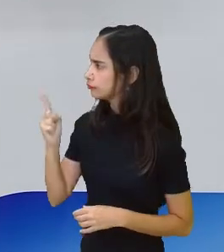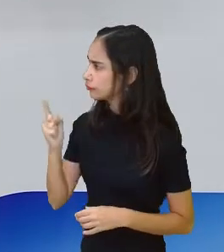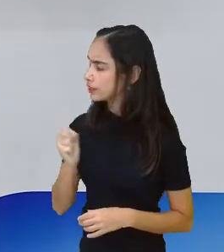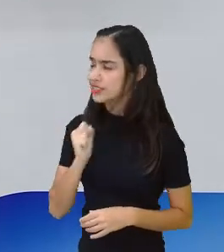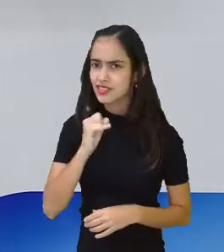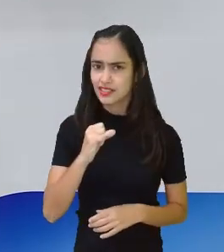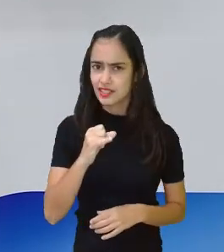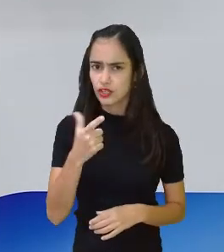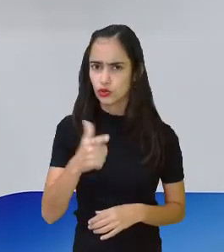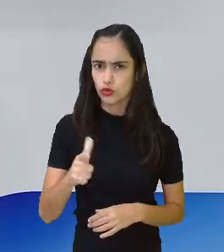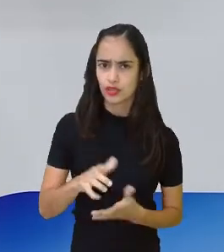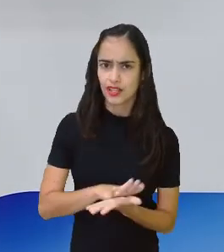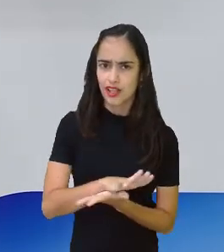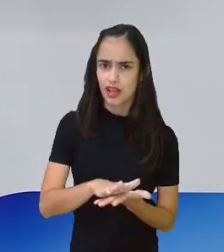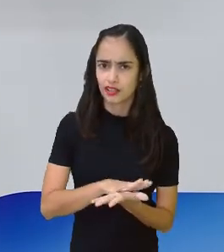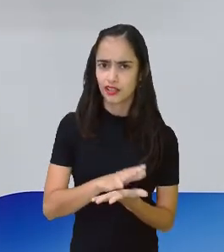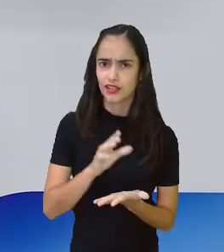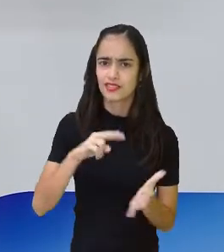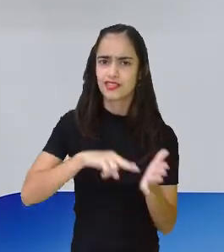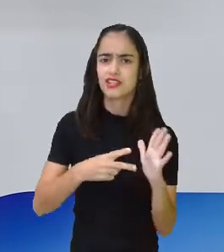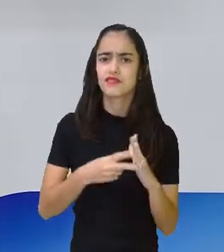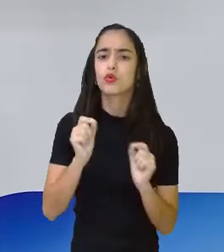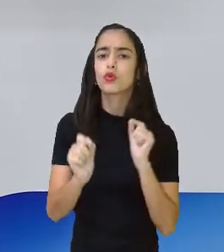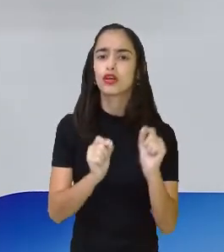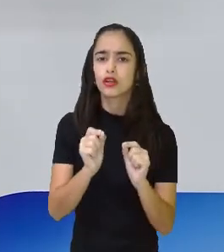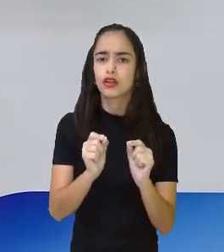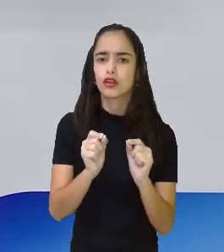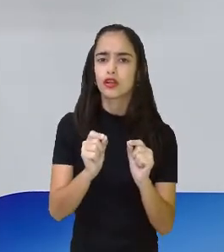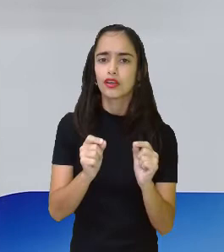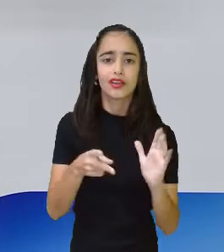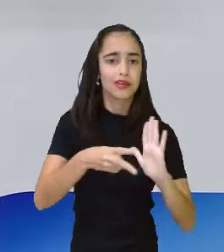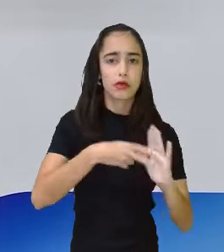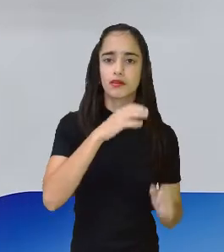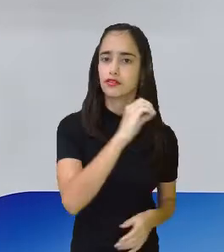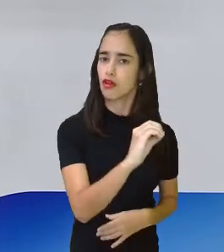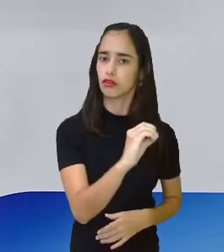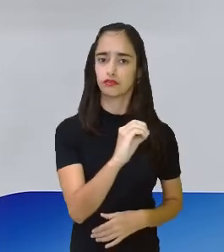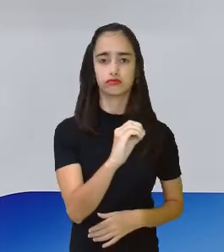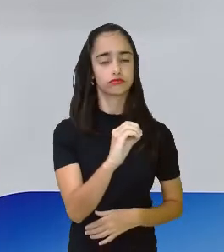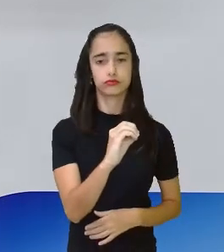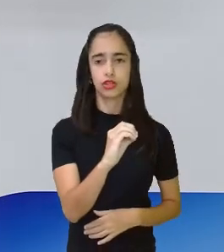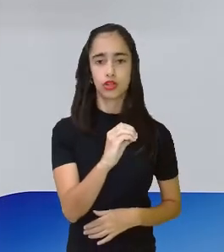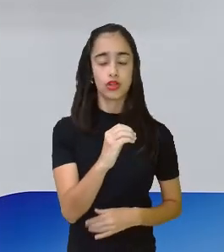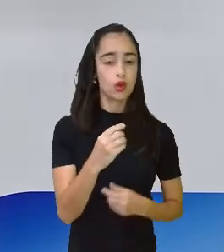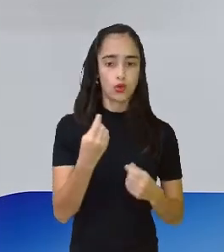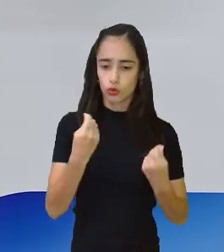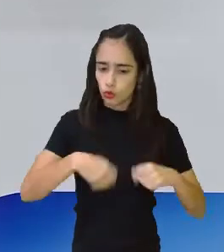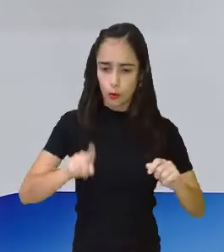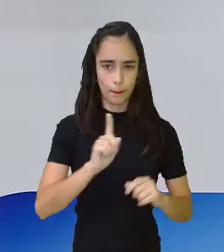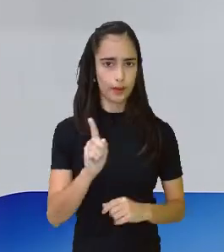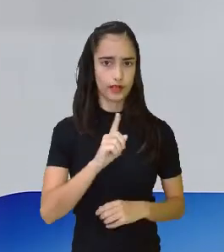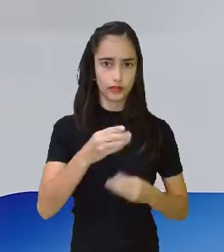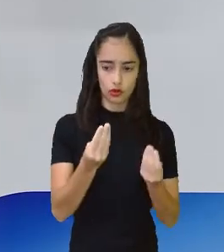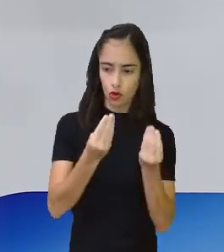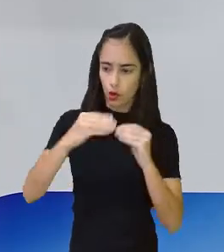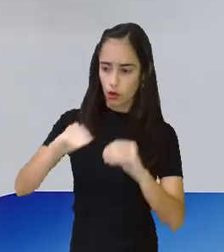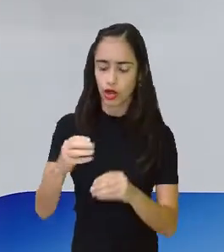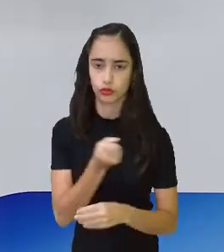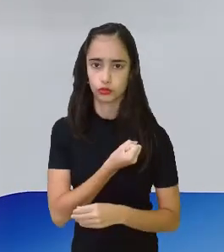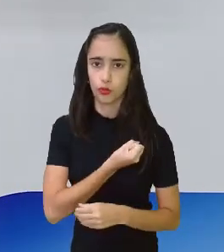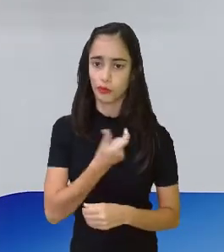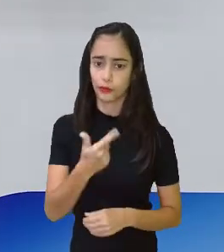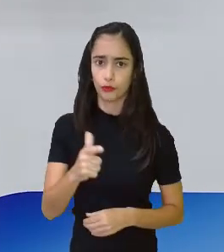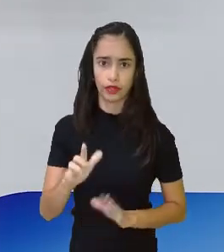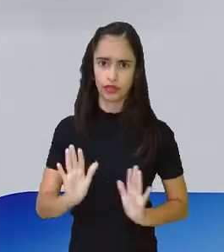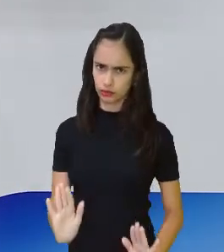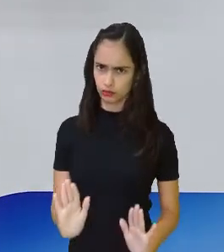nada, é zero. Não inventa moda. Não coloca número que não existe. Tá sem nada, é zero,